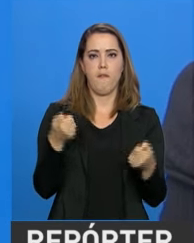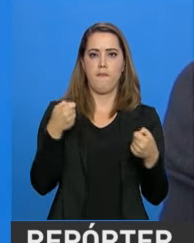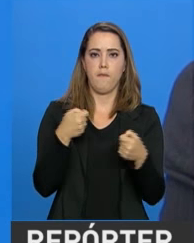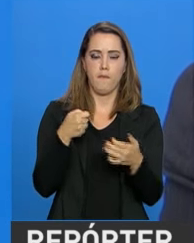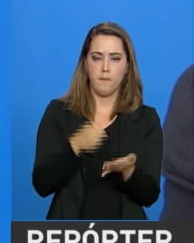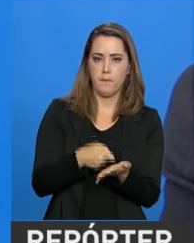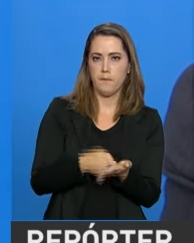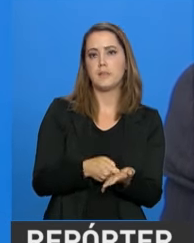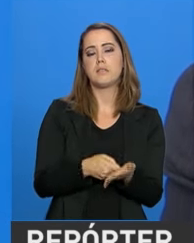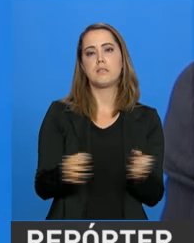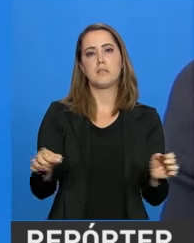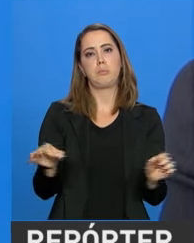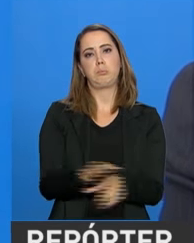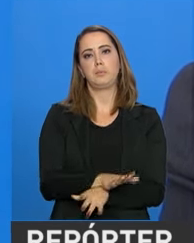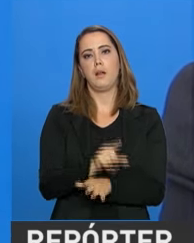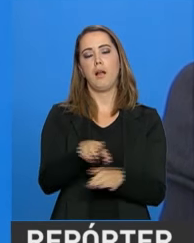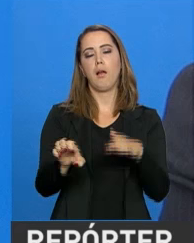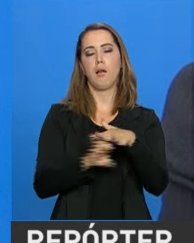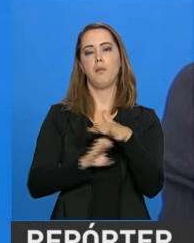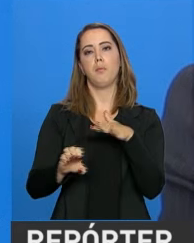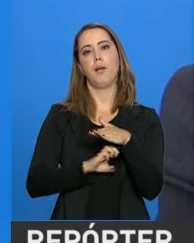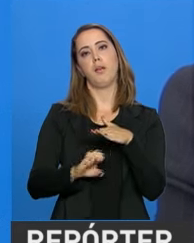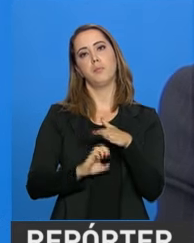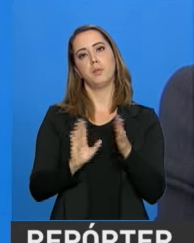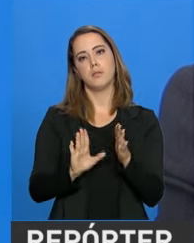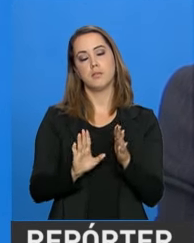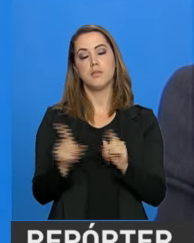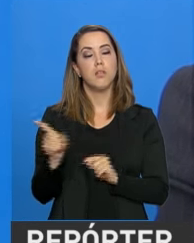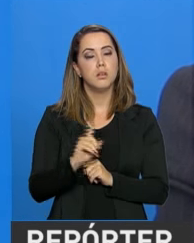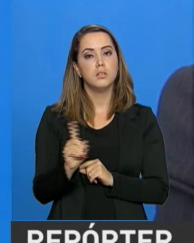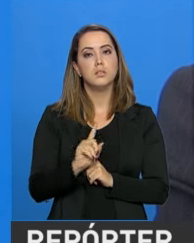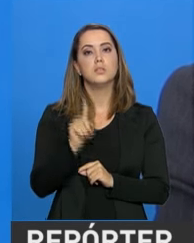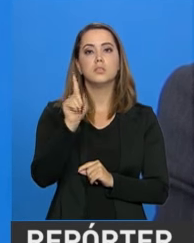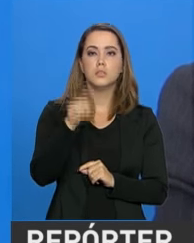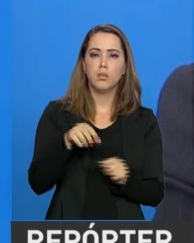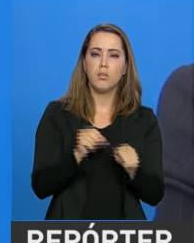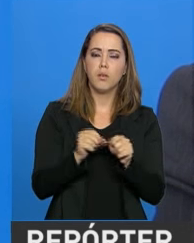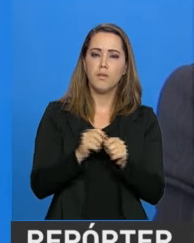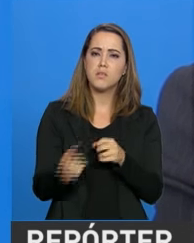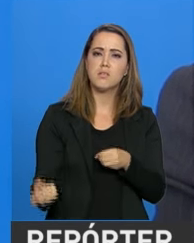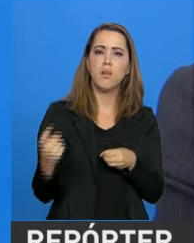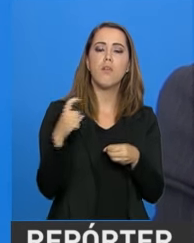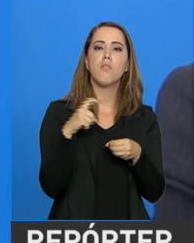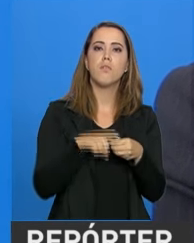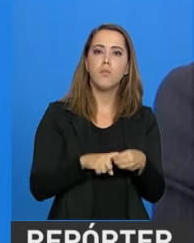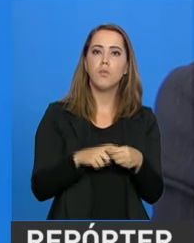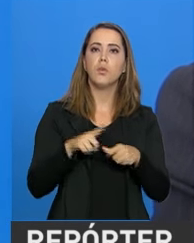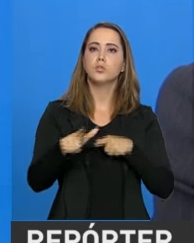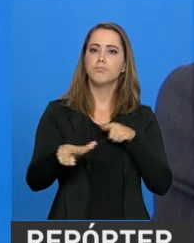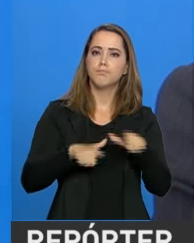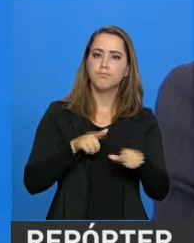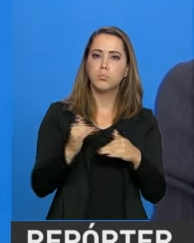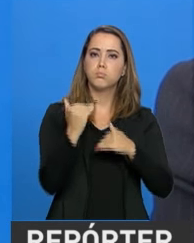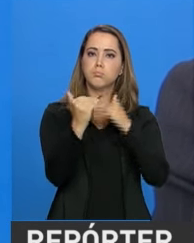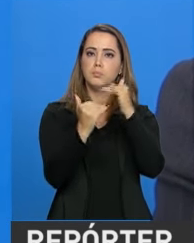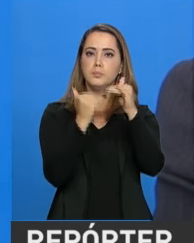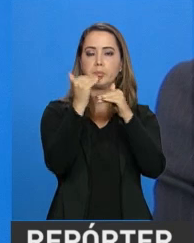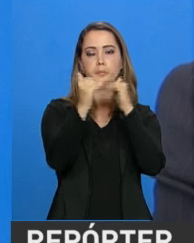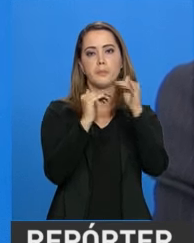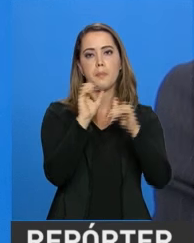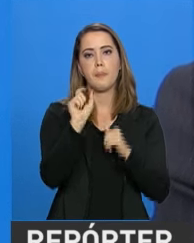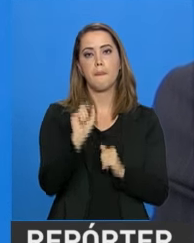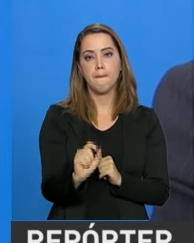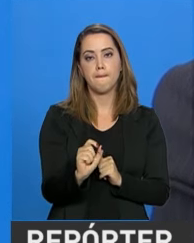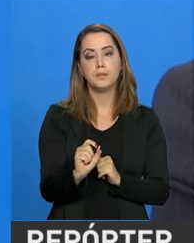judicial, né? trazê-la como a um ente ativo, gerador de empregos, crescimento econômico.